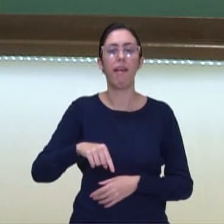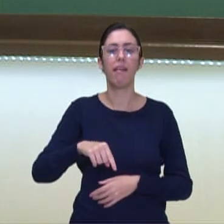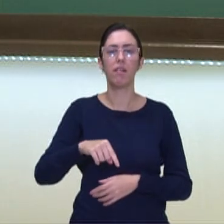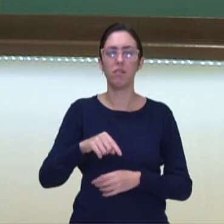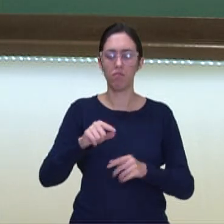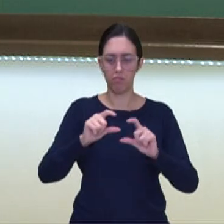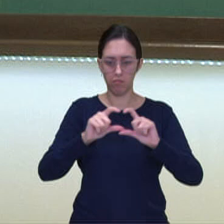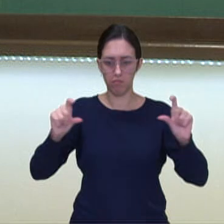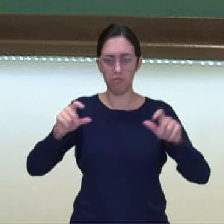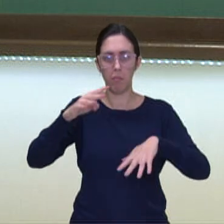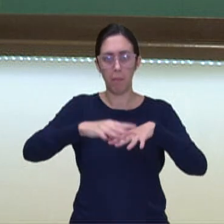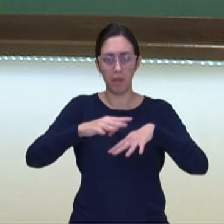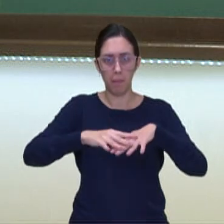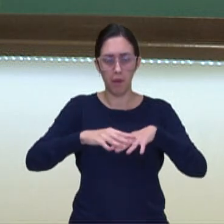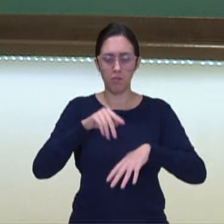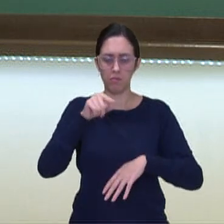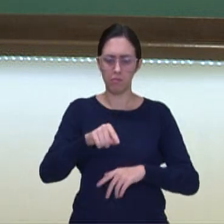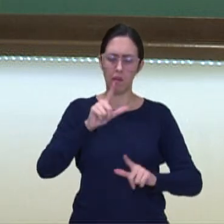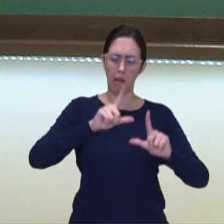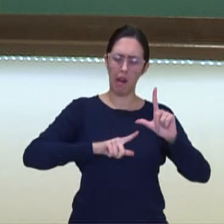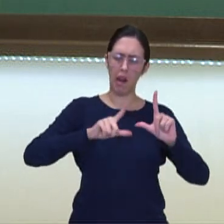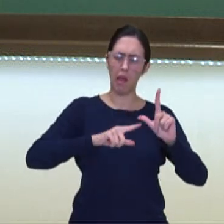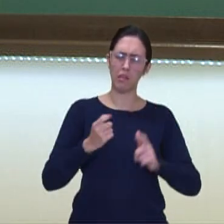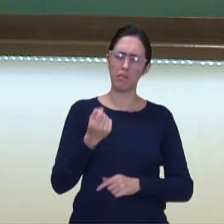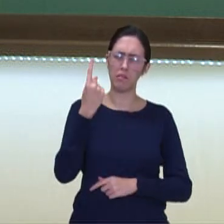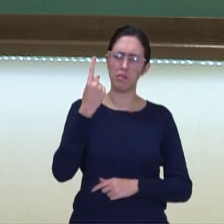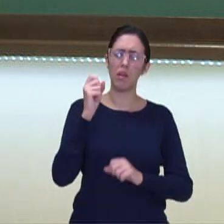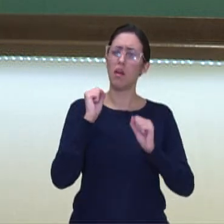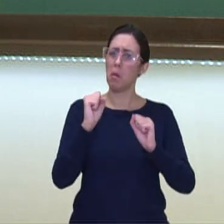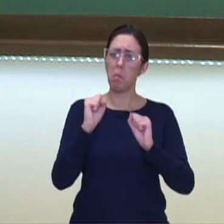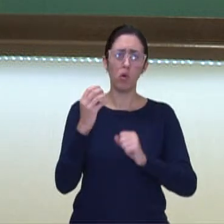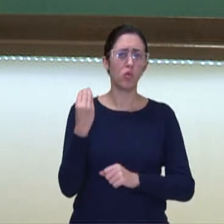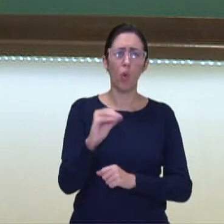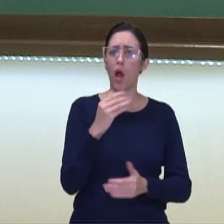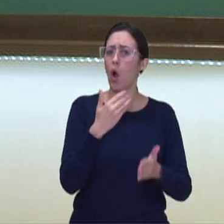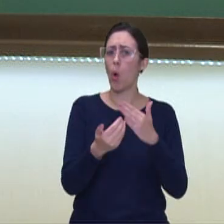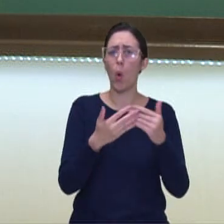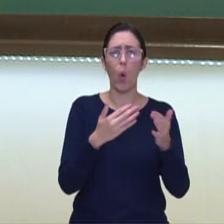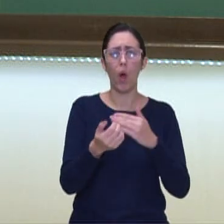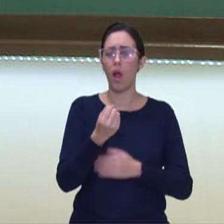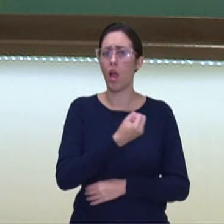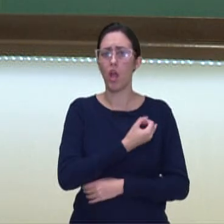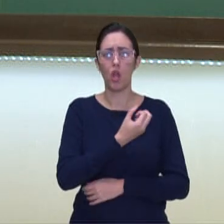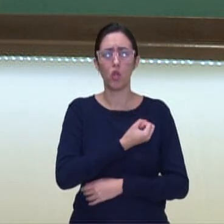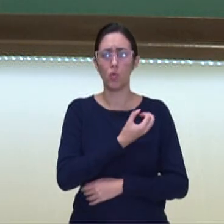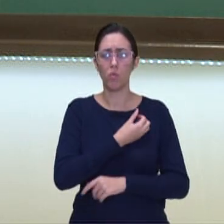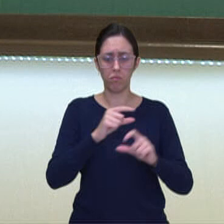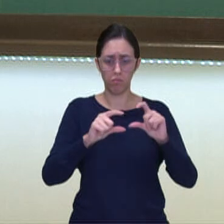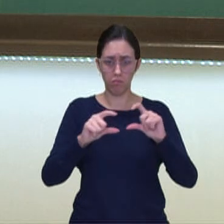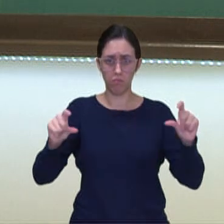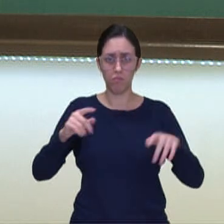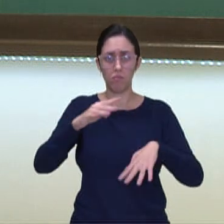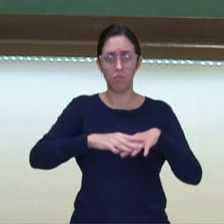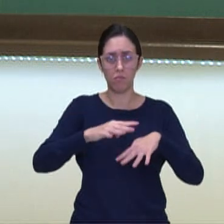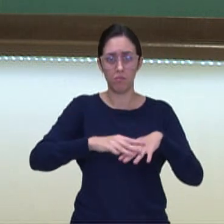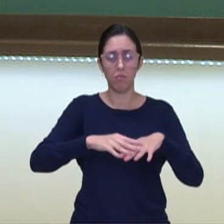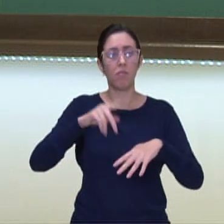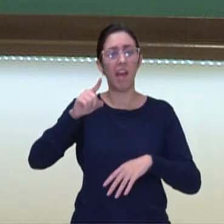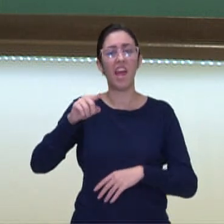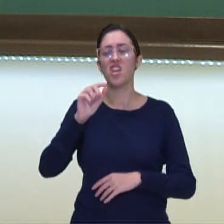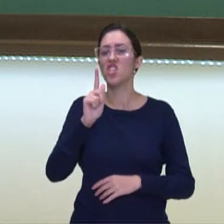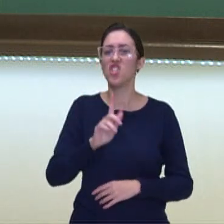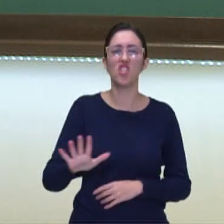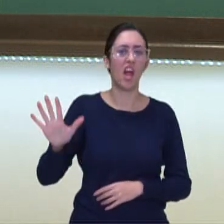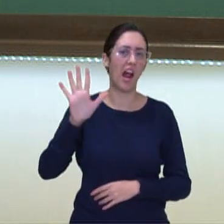expressão algébrica com uma letra, e nessa letra eu posso colocar qualquer número. Ou seja, aquela expressão algébrica é uma expressão geral